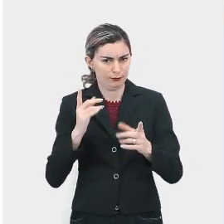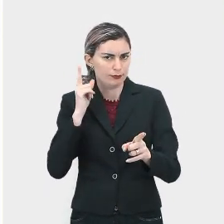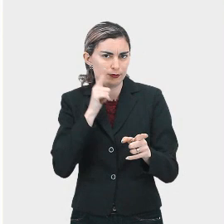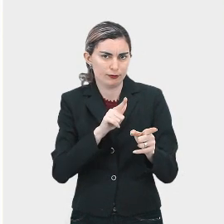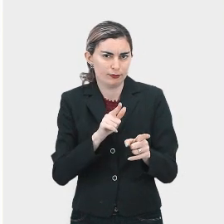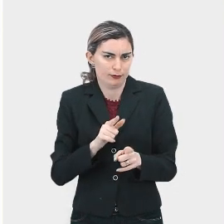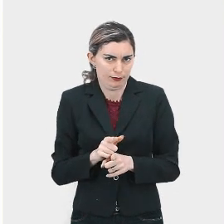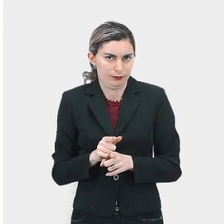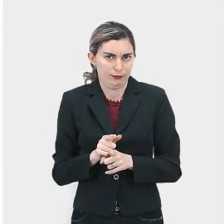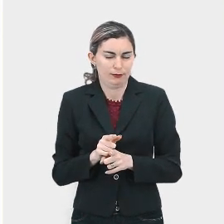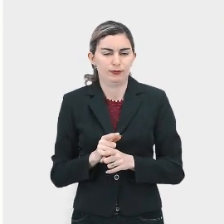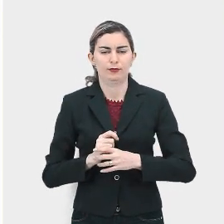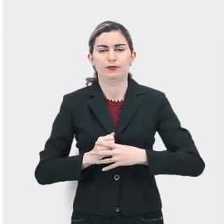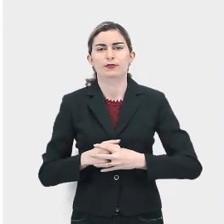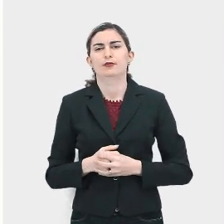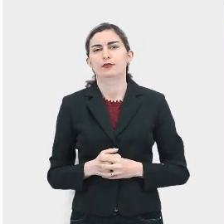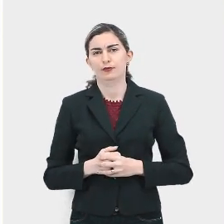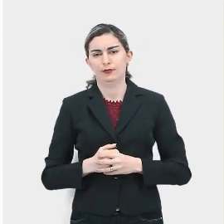Já conseguiu, né?